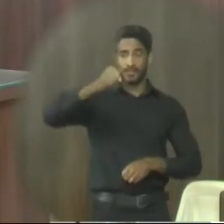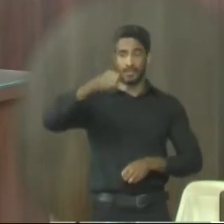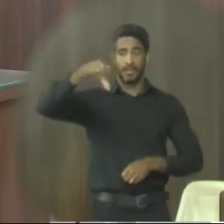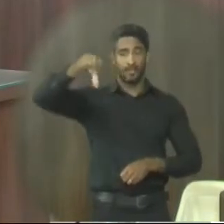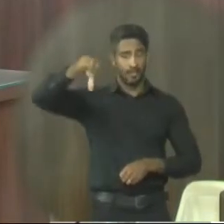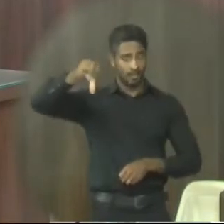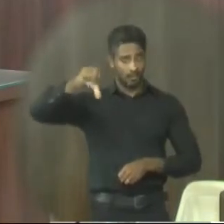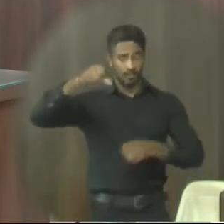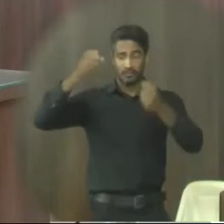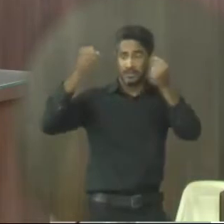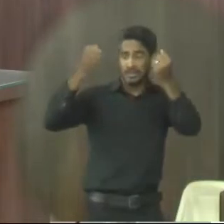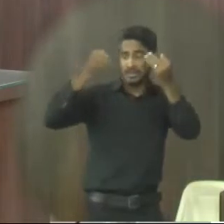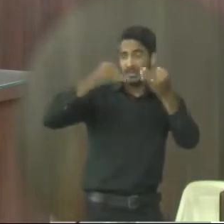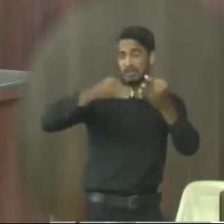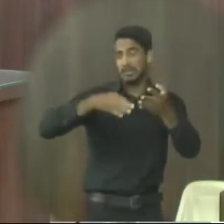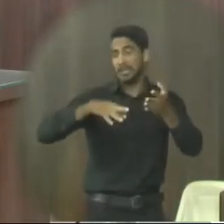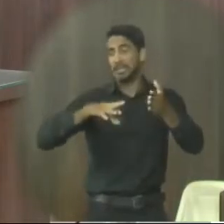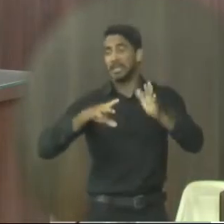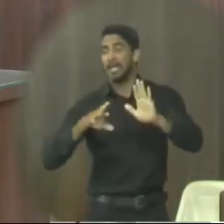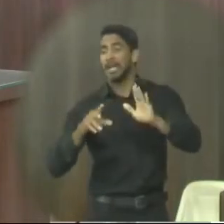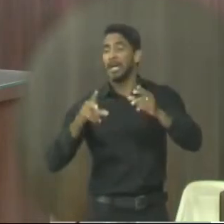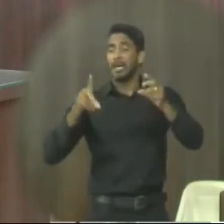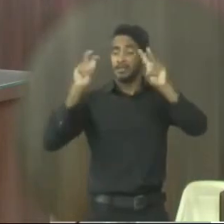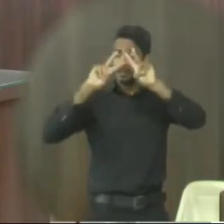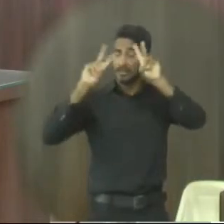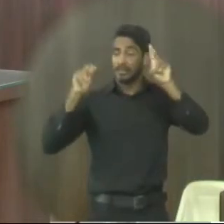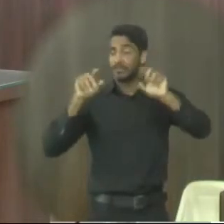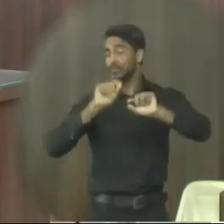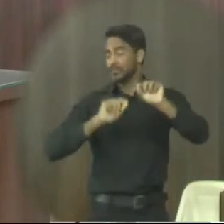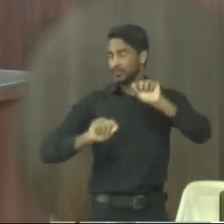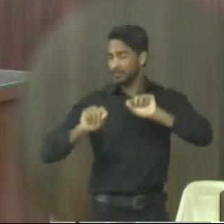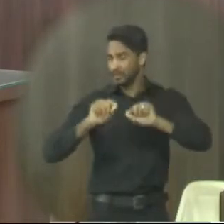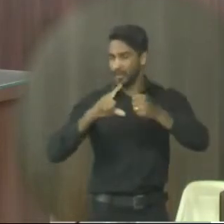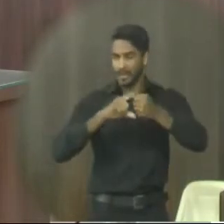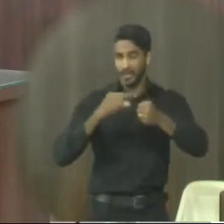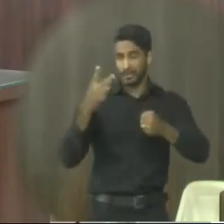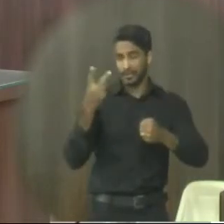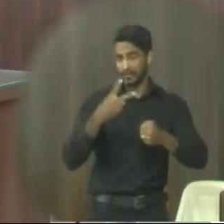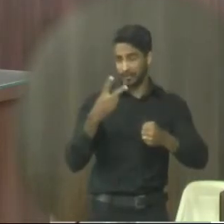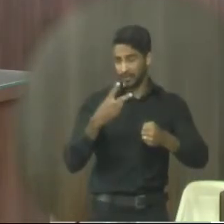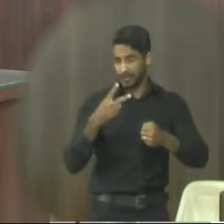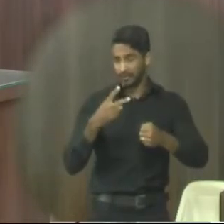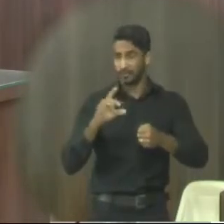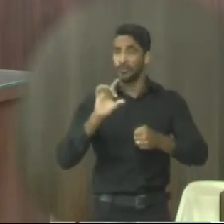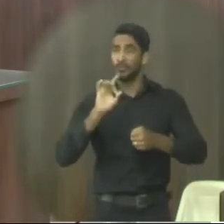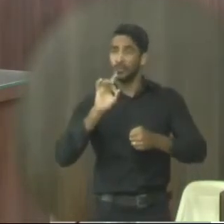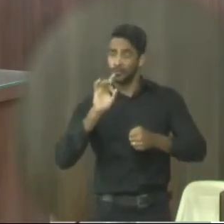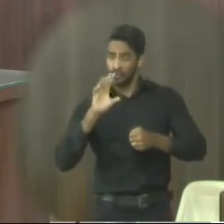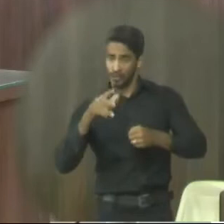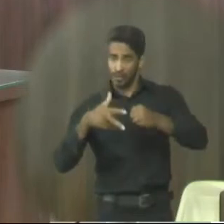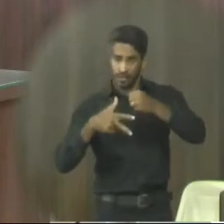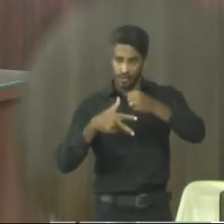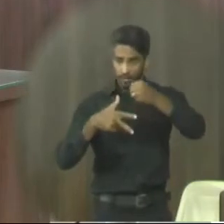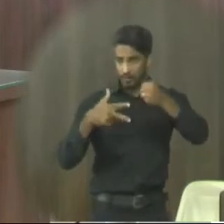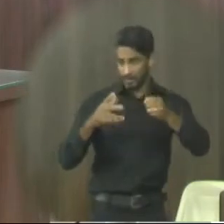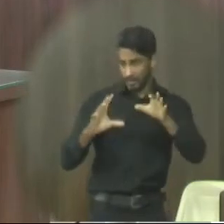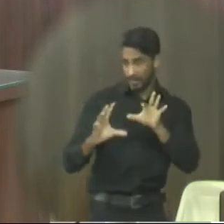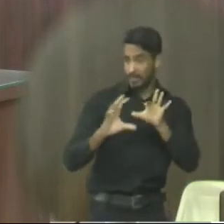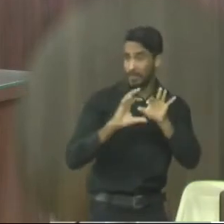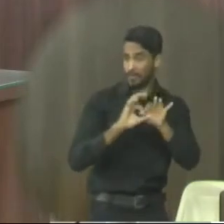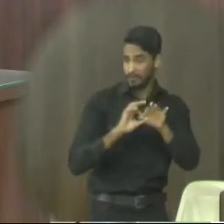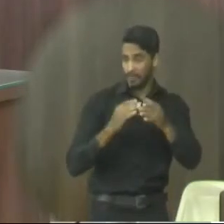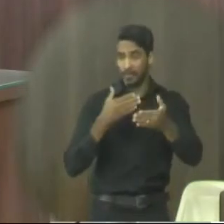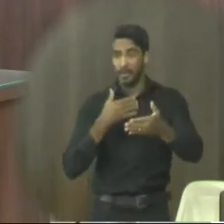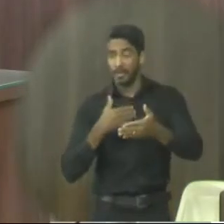1989, que dispõe respectivamente o seguinte. Artigo 2º. São poderes da União independentes